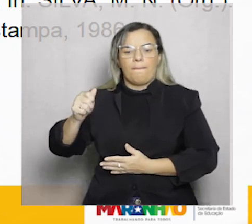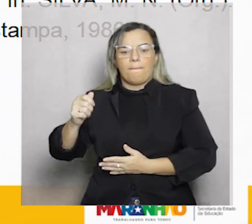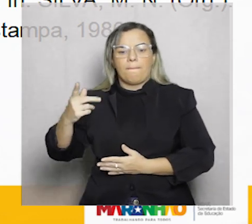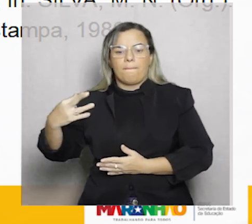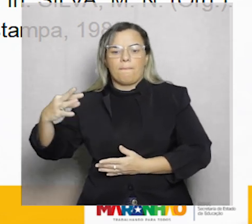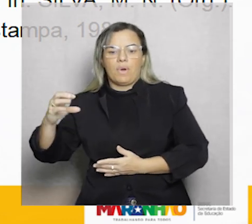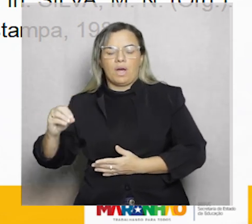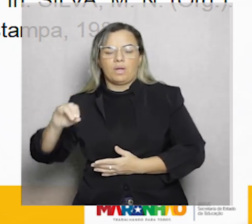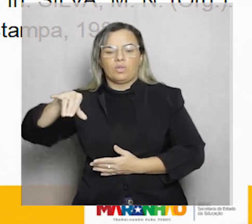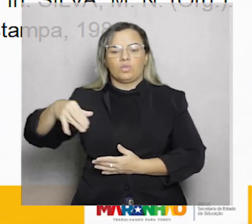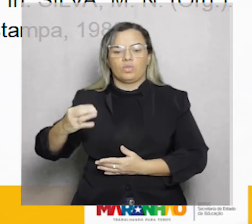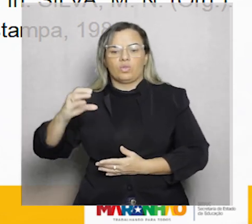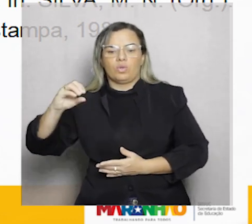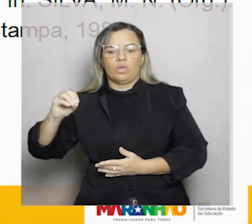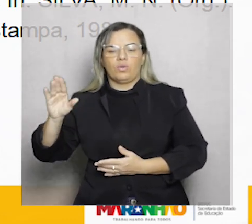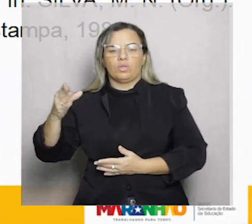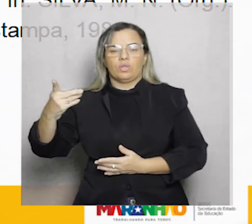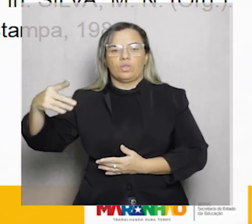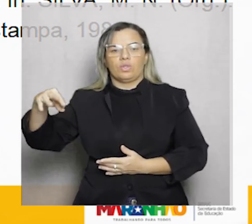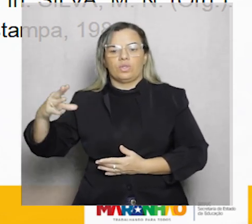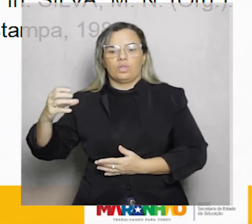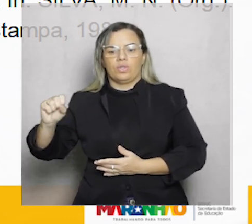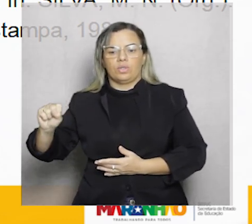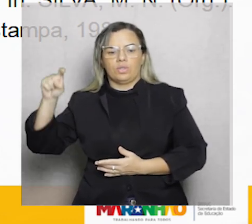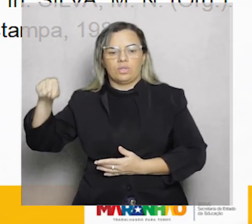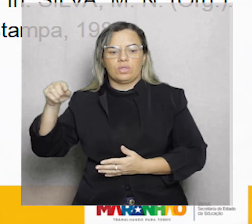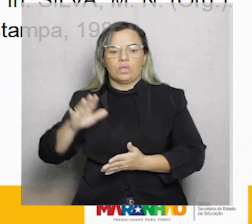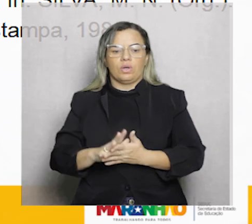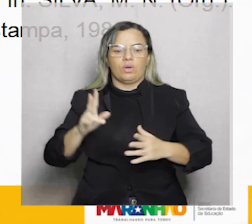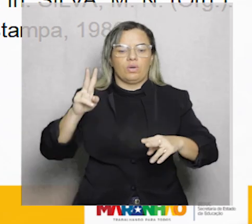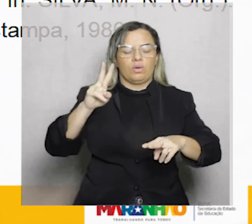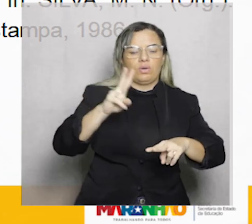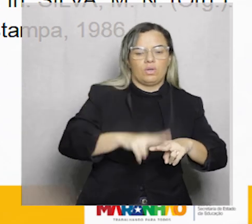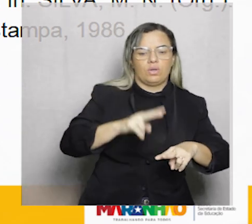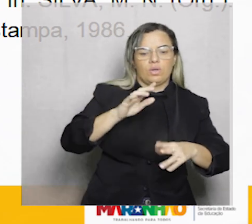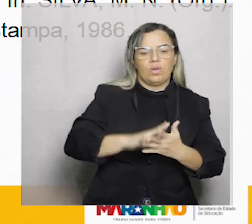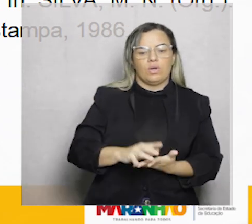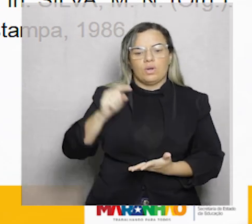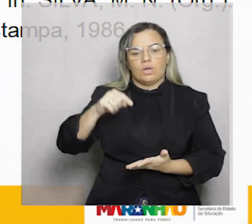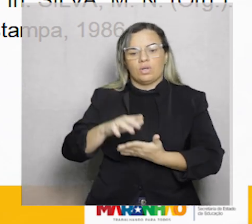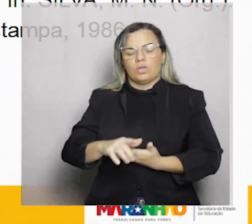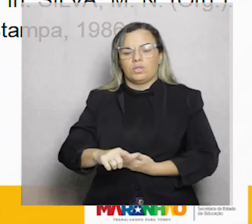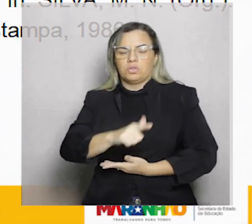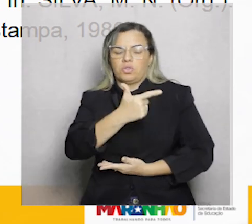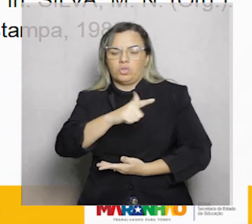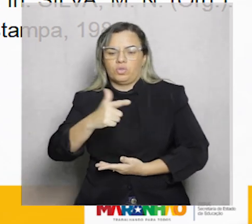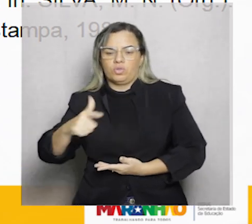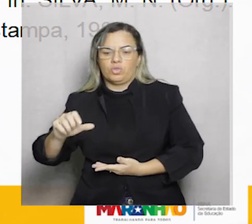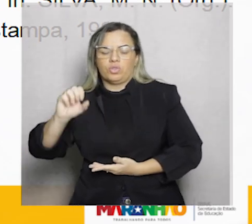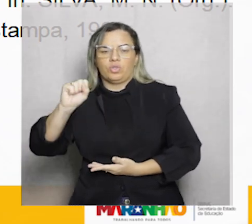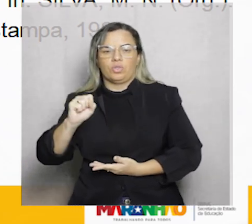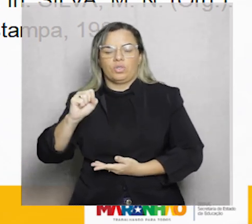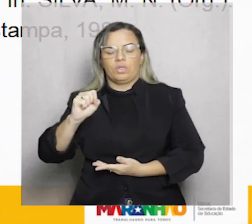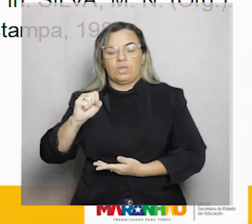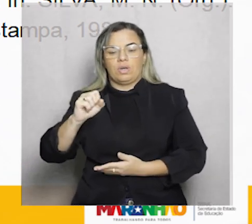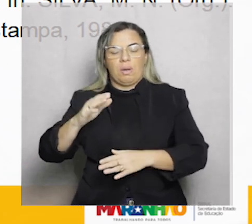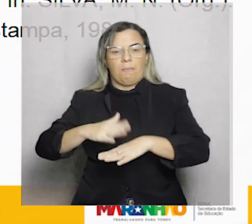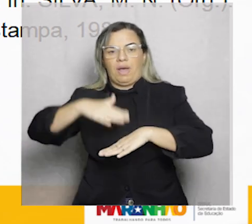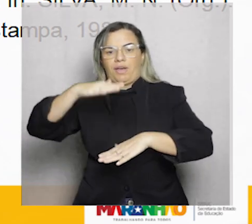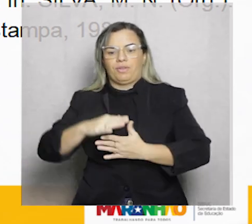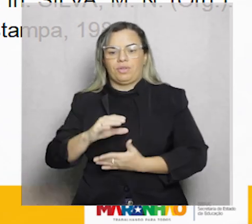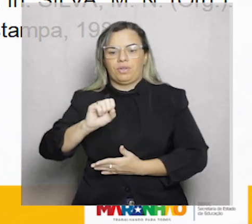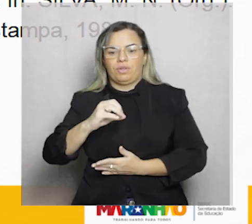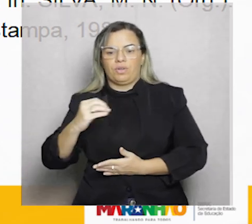João de Deus, que na altura em que foi preso, não tinha mais do que 80 réis